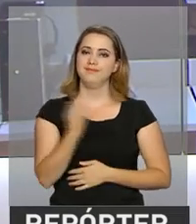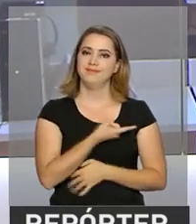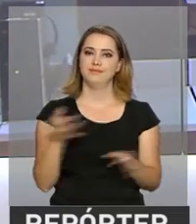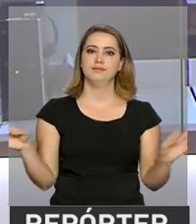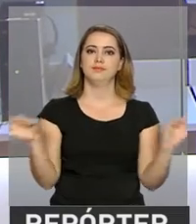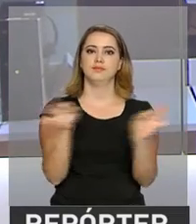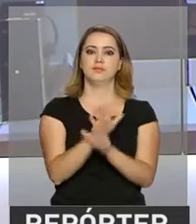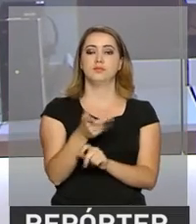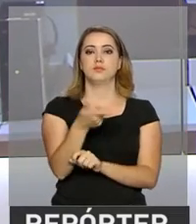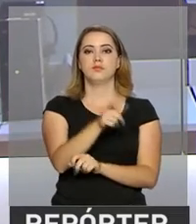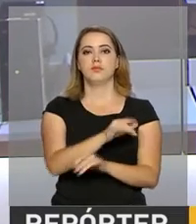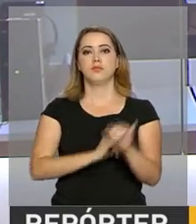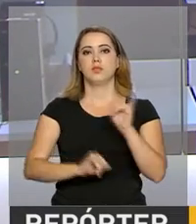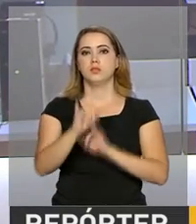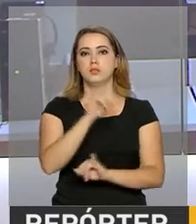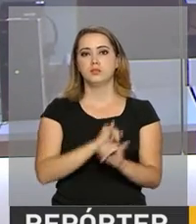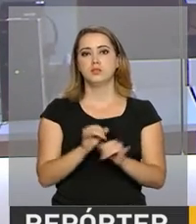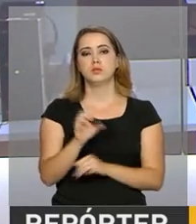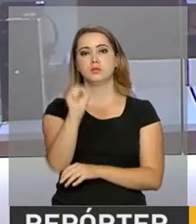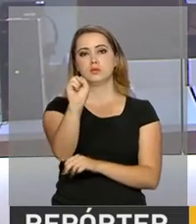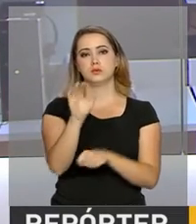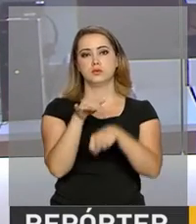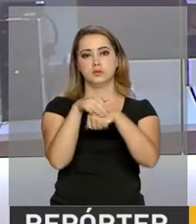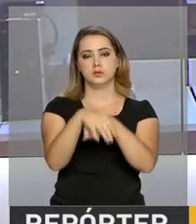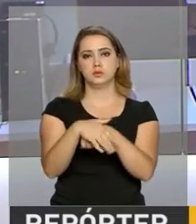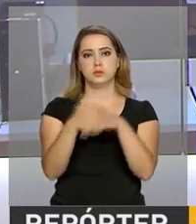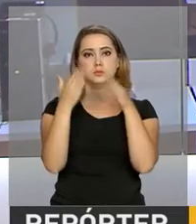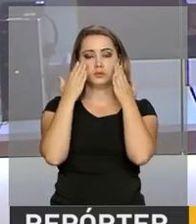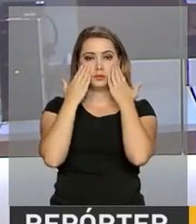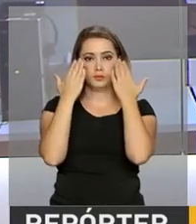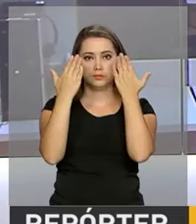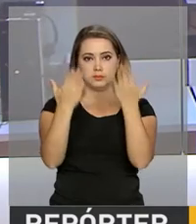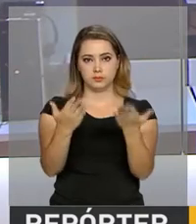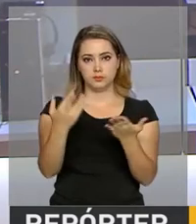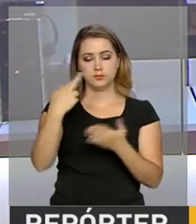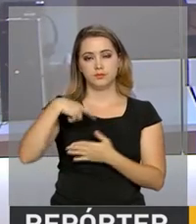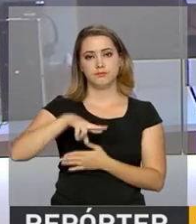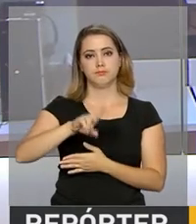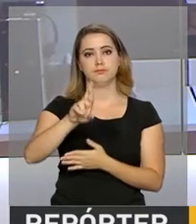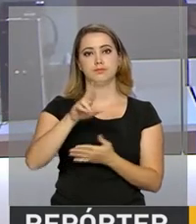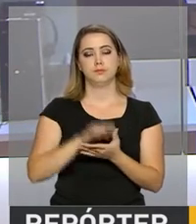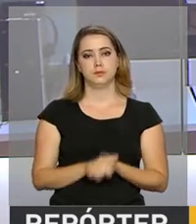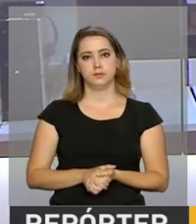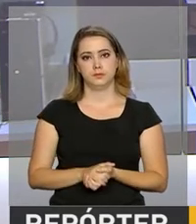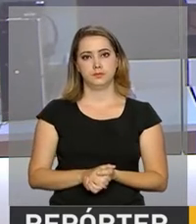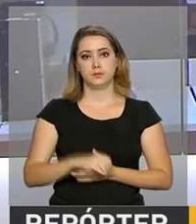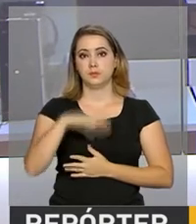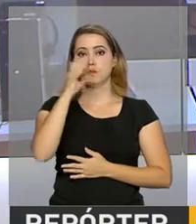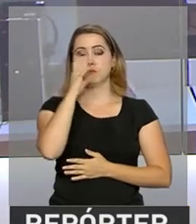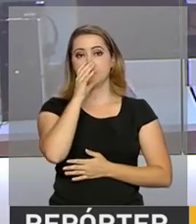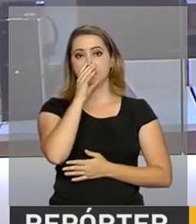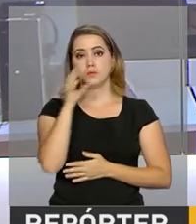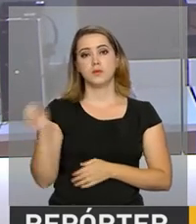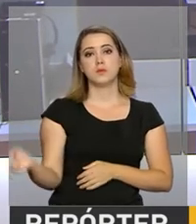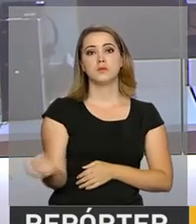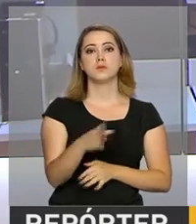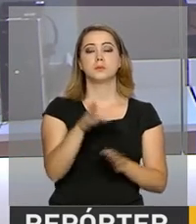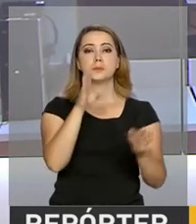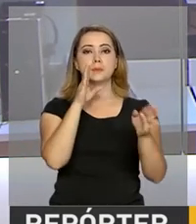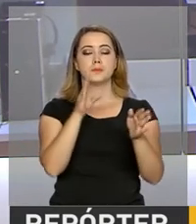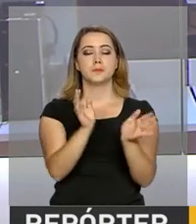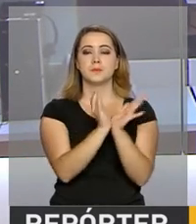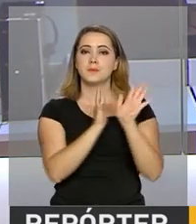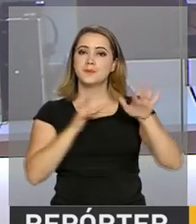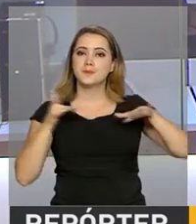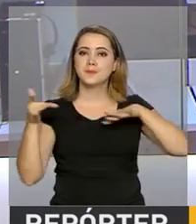ficamos por aqui voltamos com novas informações às oito da noite na próxima edição do repórter ele br acompanhe as novidades também